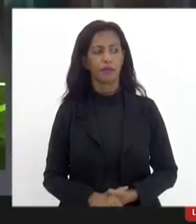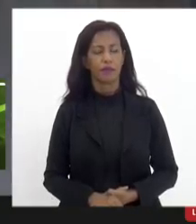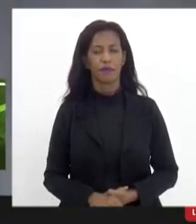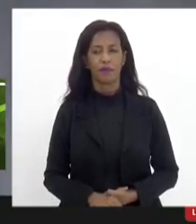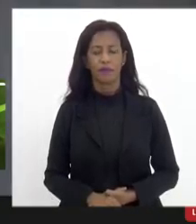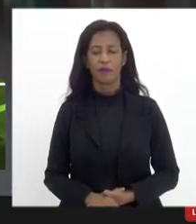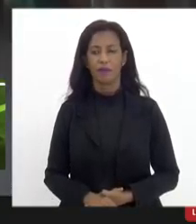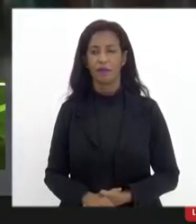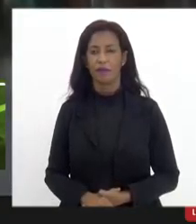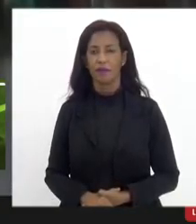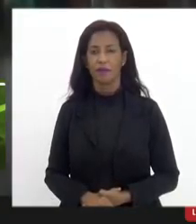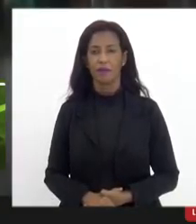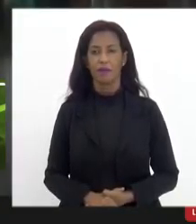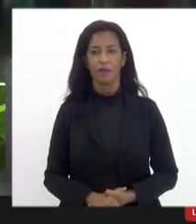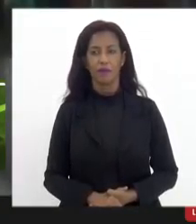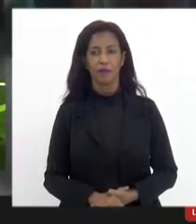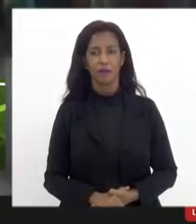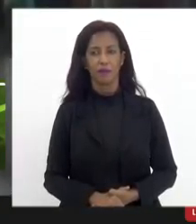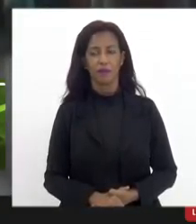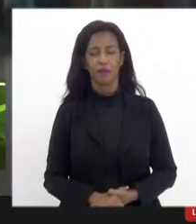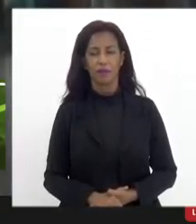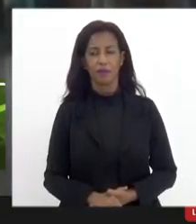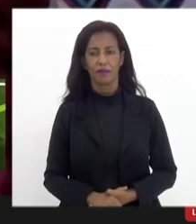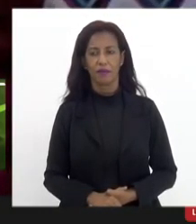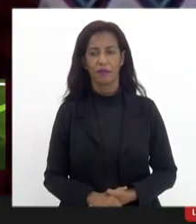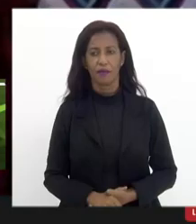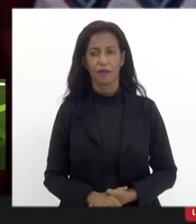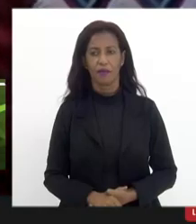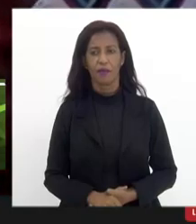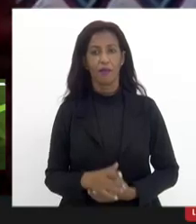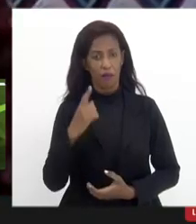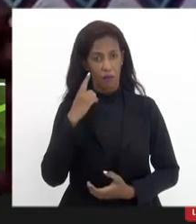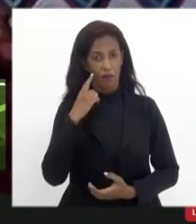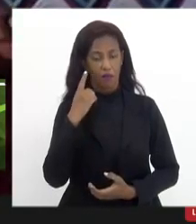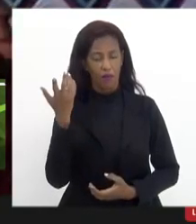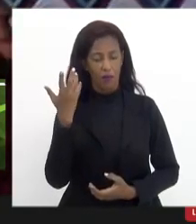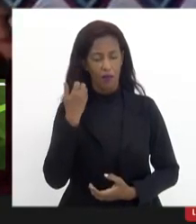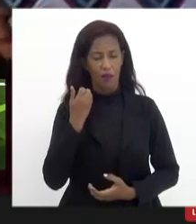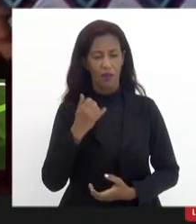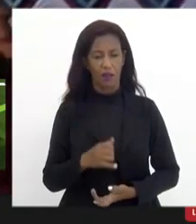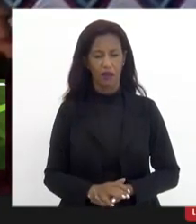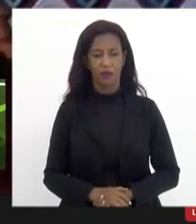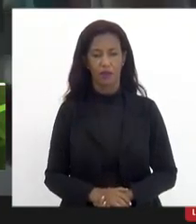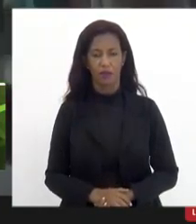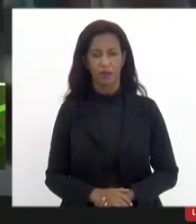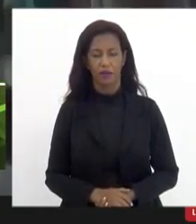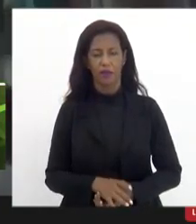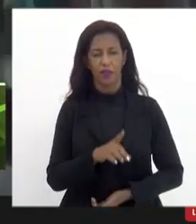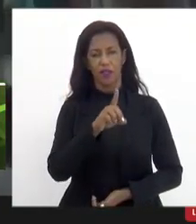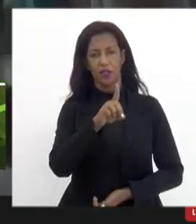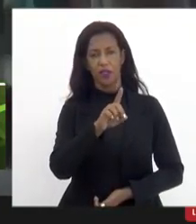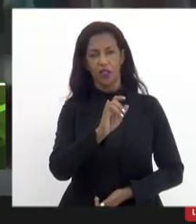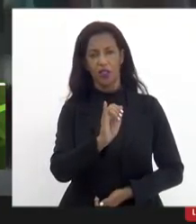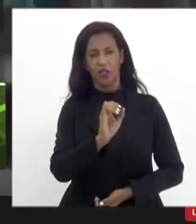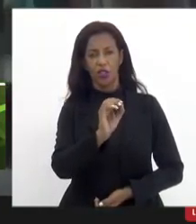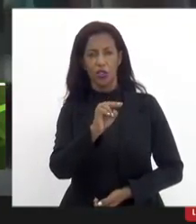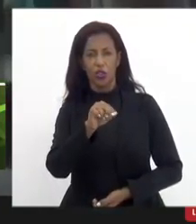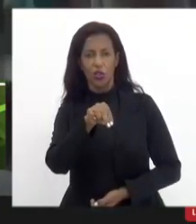Deputada Mônica? Estou ouvindo aqui, estou ouvindo, deputado. Pois é, a Dione